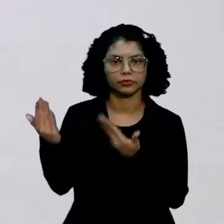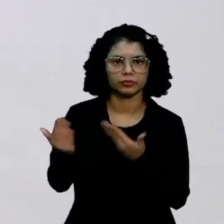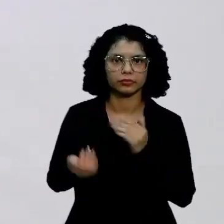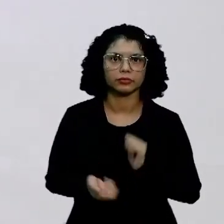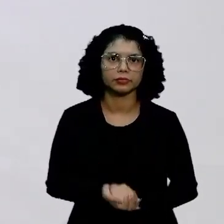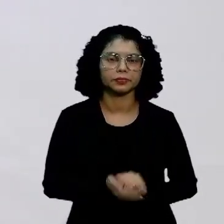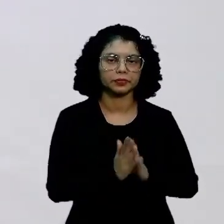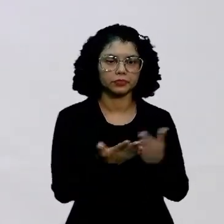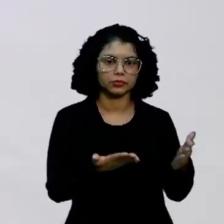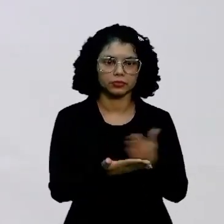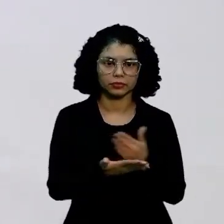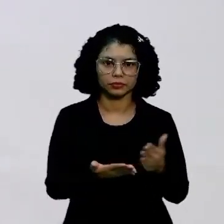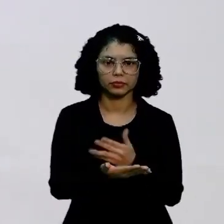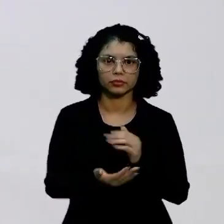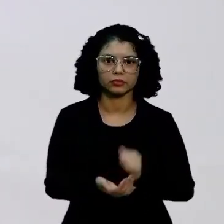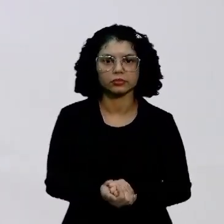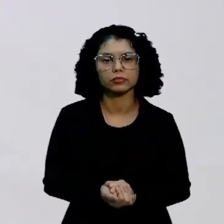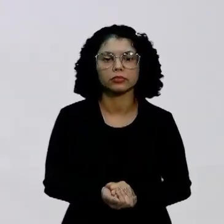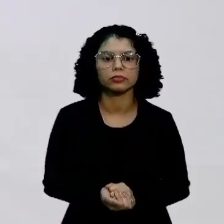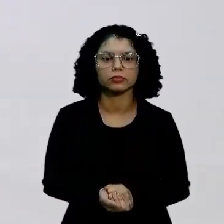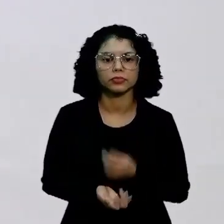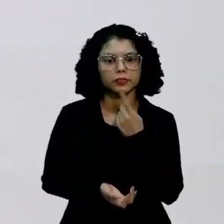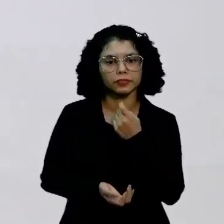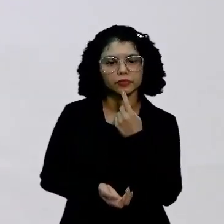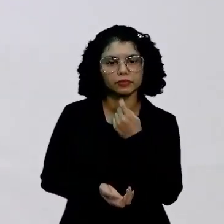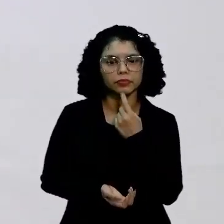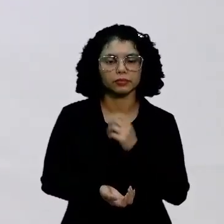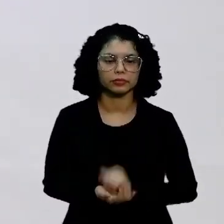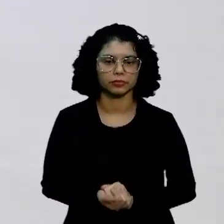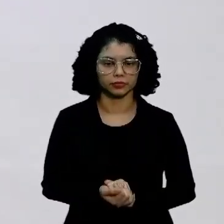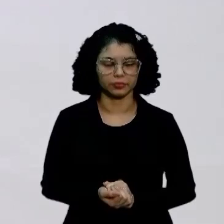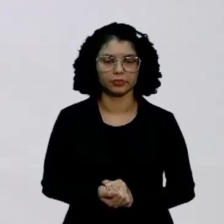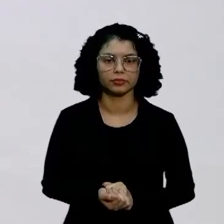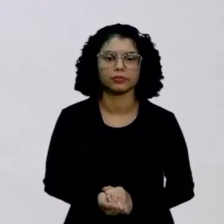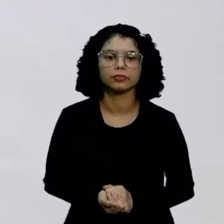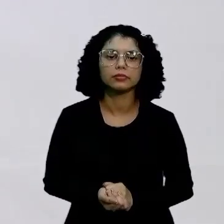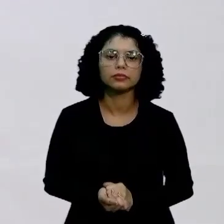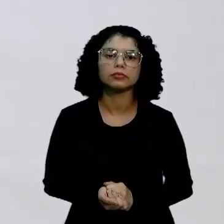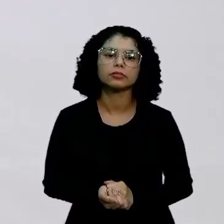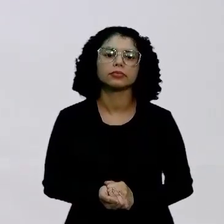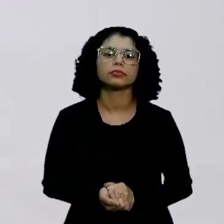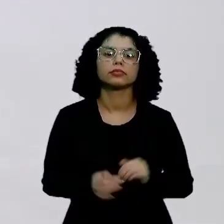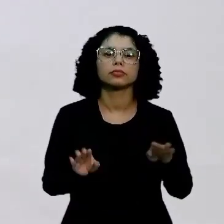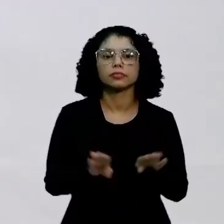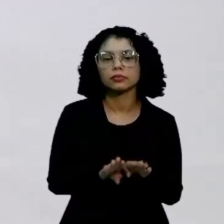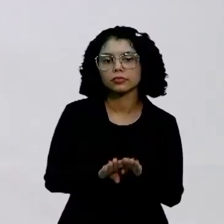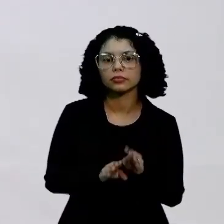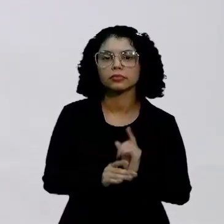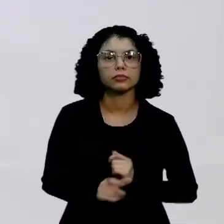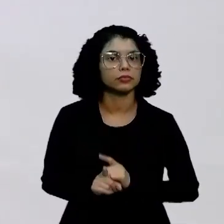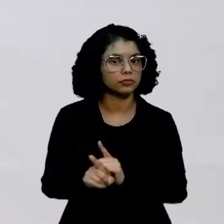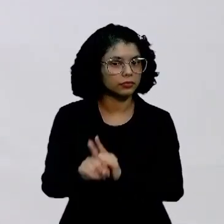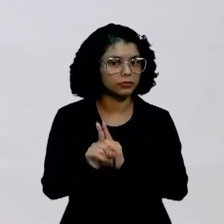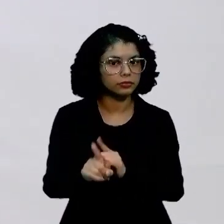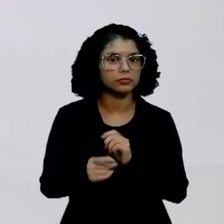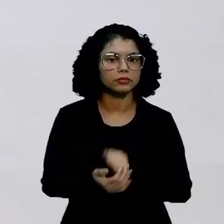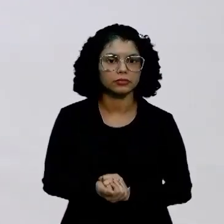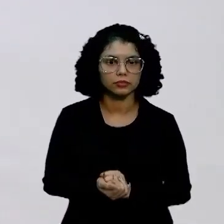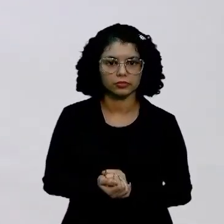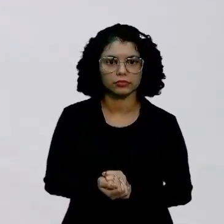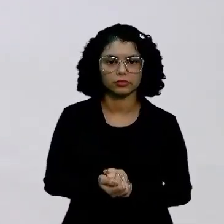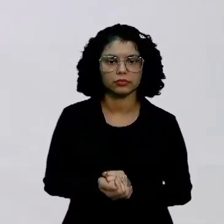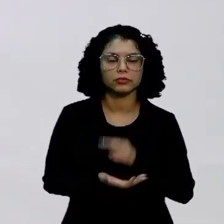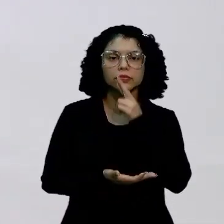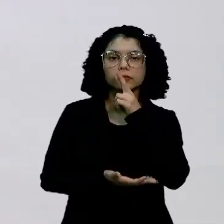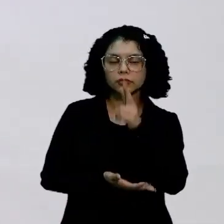em casa, esse é o livro, tá? É o livro vermelhinho, você dá uma olhada lá, vai lá na página direitinho e acompanha. Eu vou